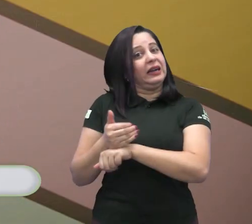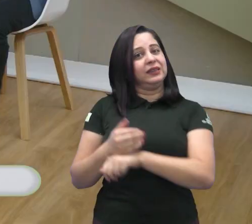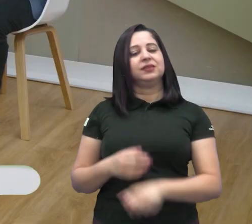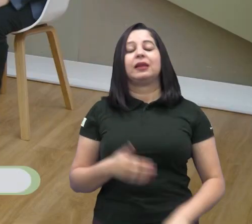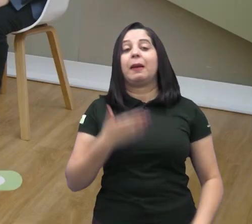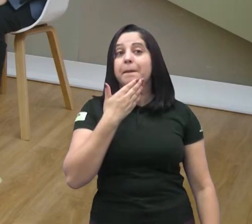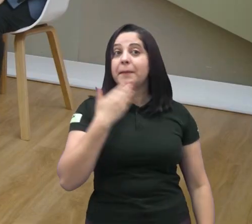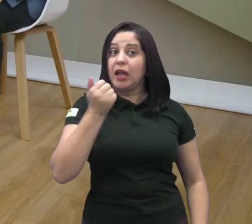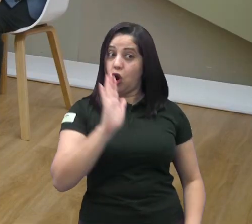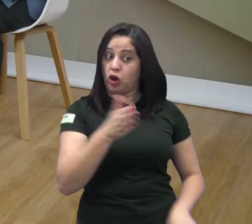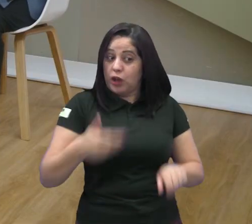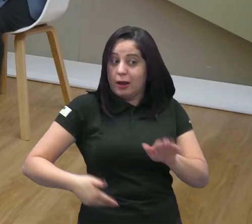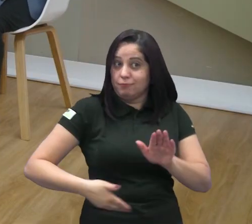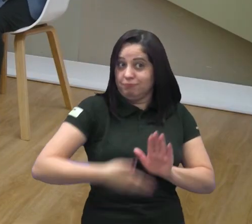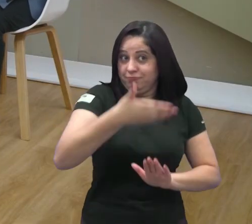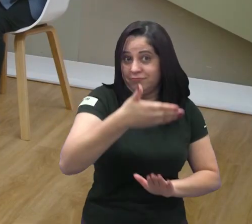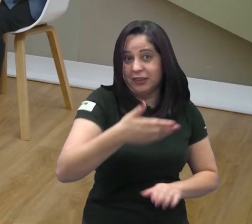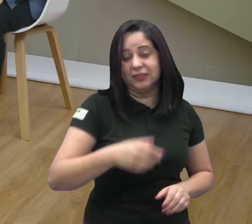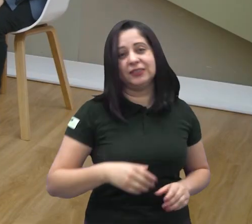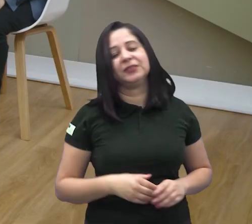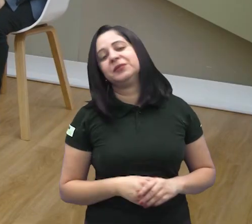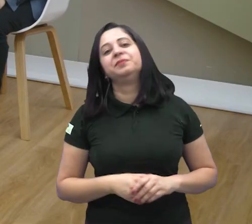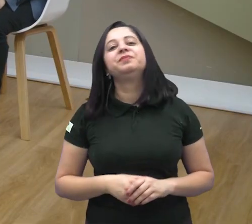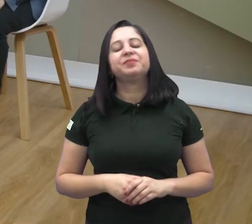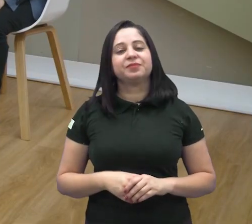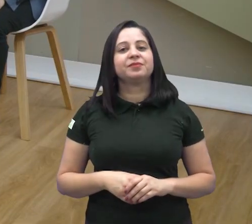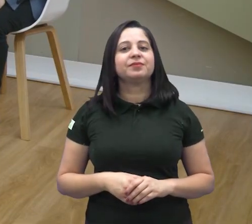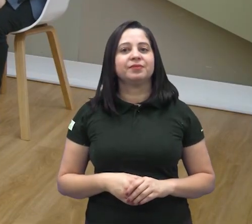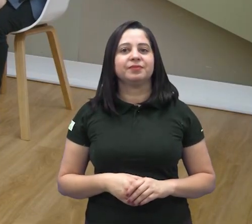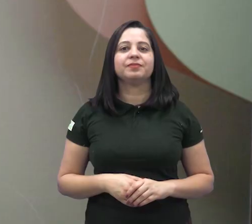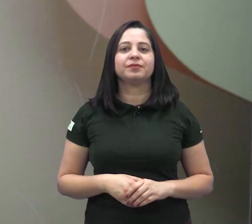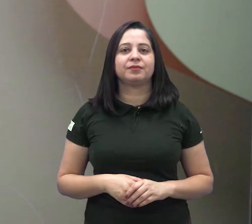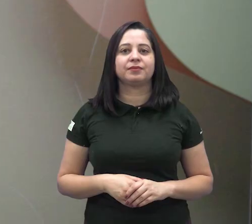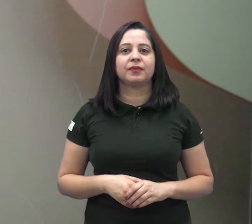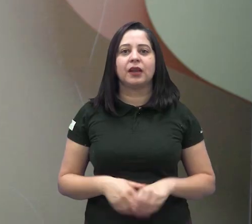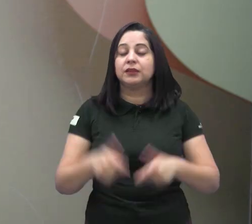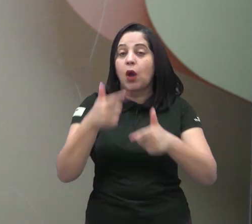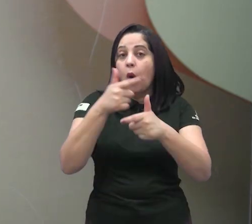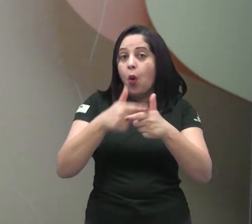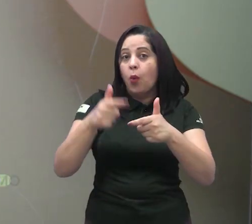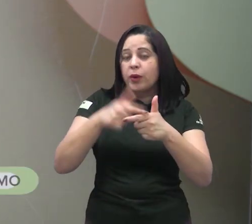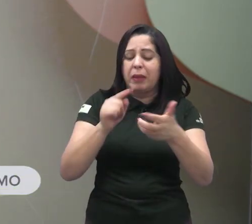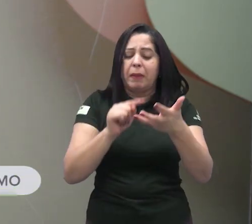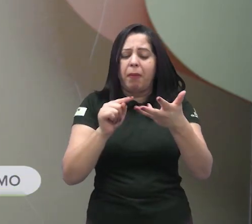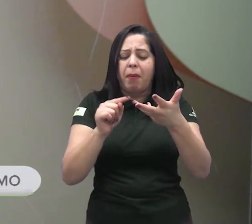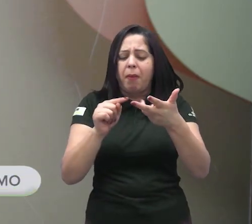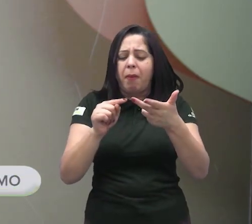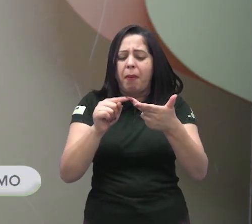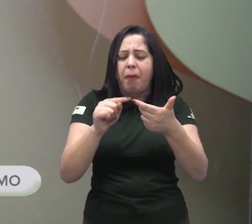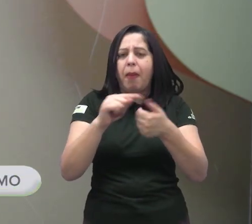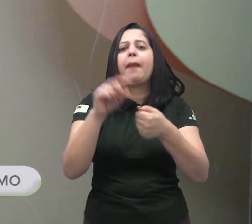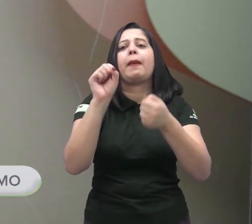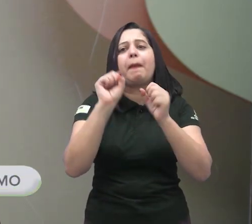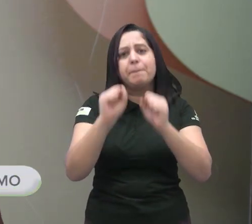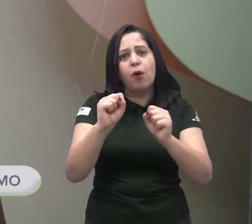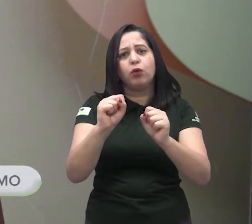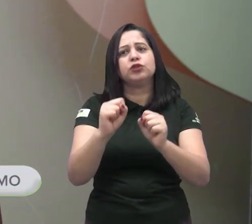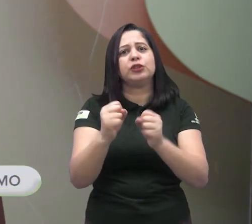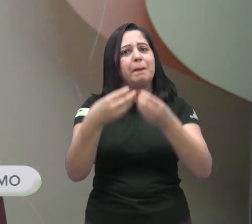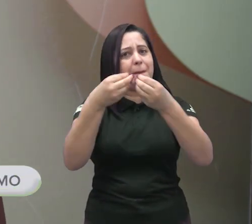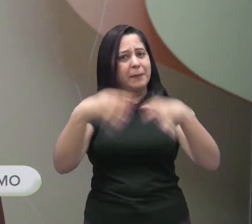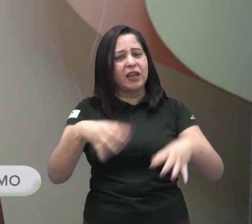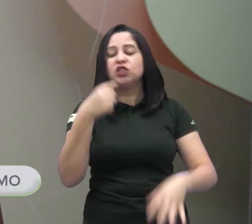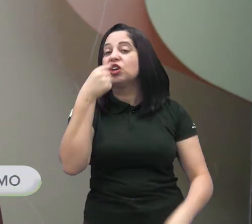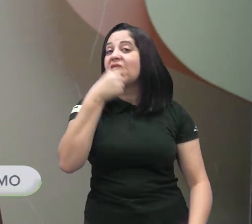É melhor não esperar tanto tempo, né, doutor? Exatamente. Cada caso é um caso. Exatamente. Olha só, gente, entre os problemas que podem afetar